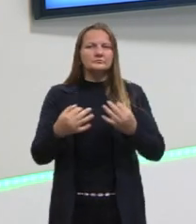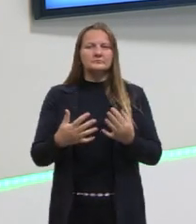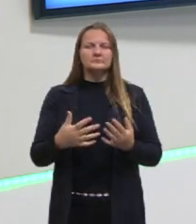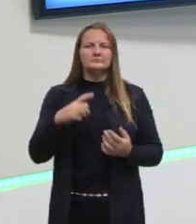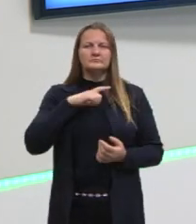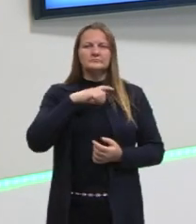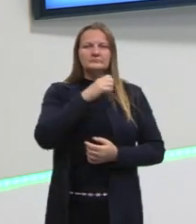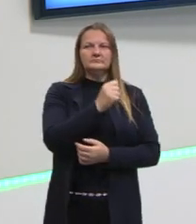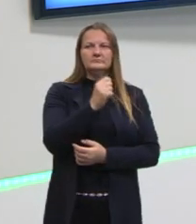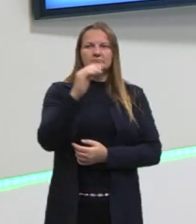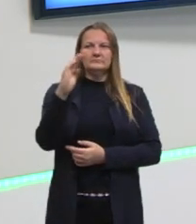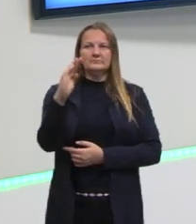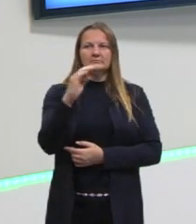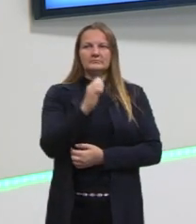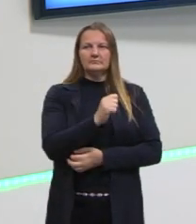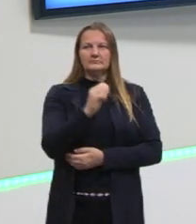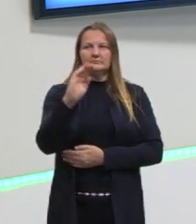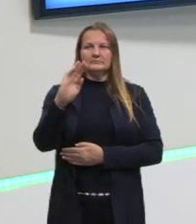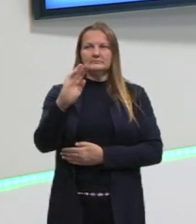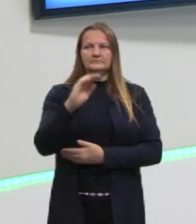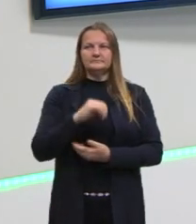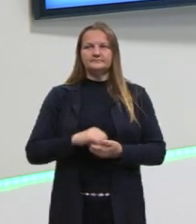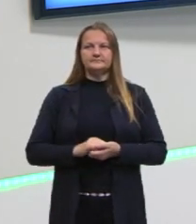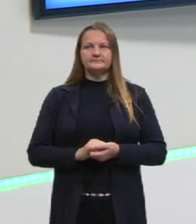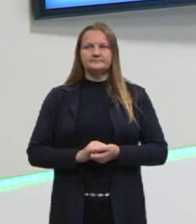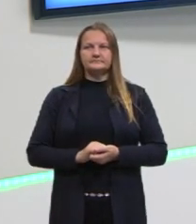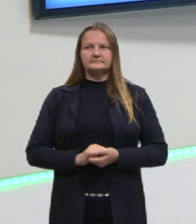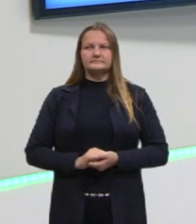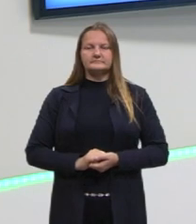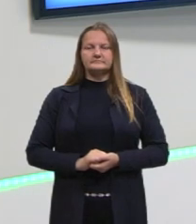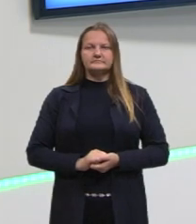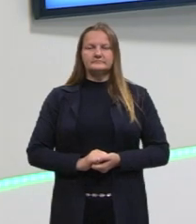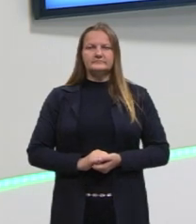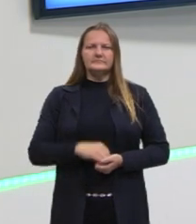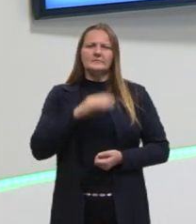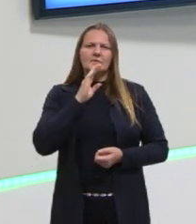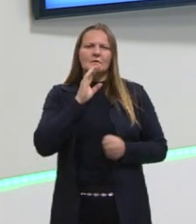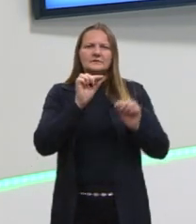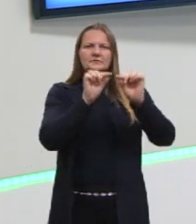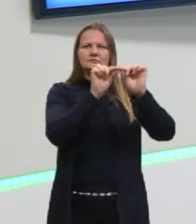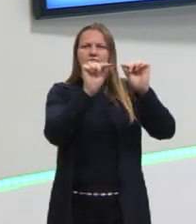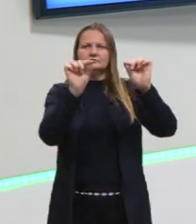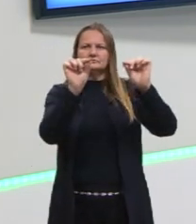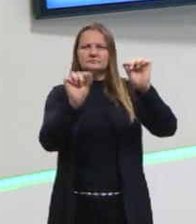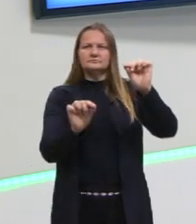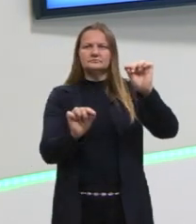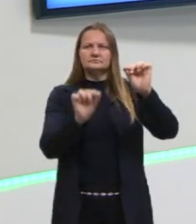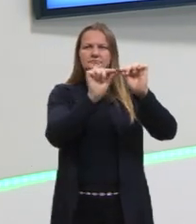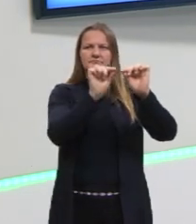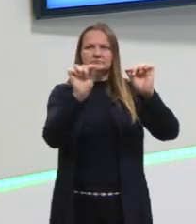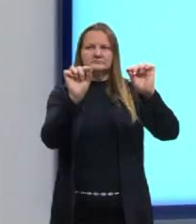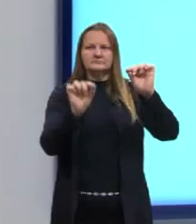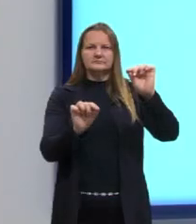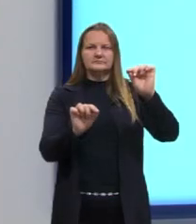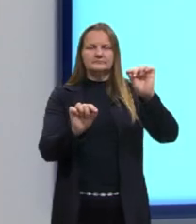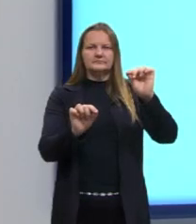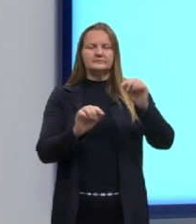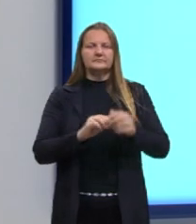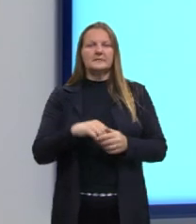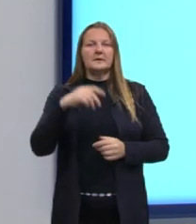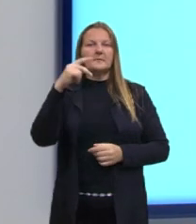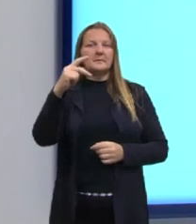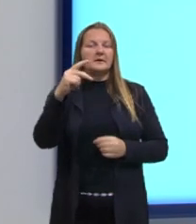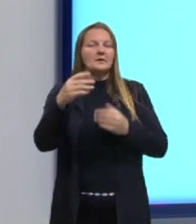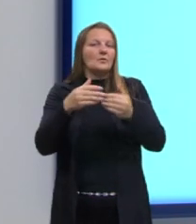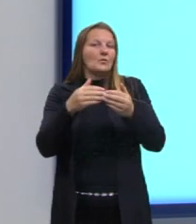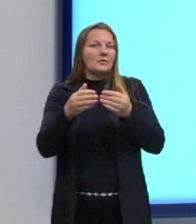pontos A e B então esses dois pontos Que nós conhecemos as coordenadas deles e o ponto P que é